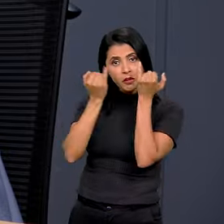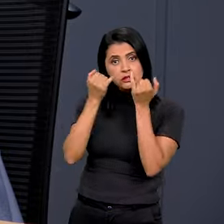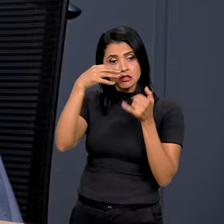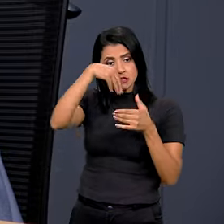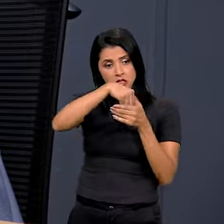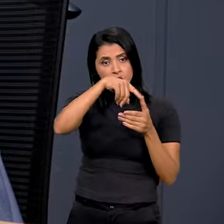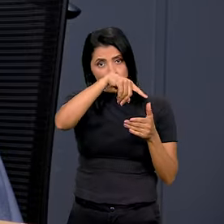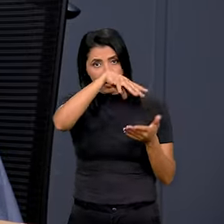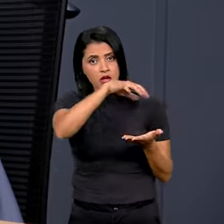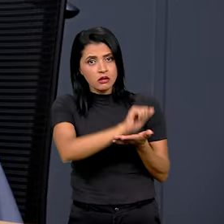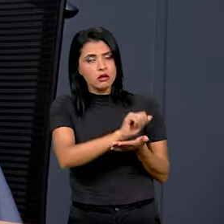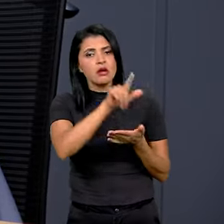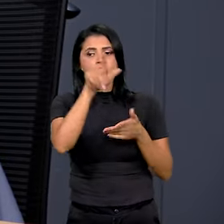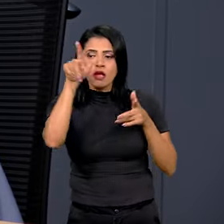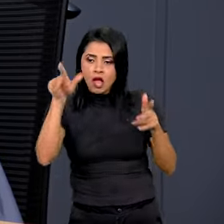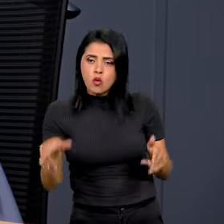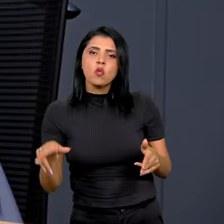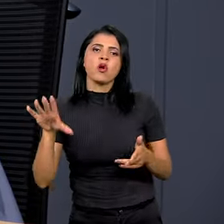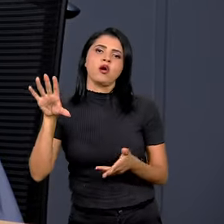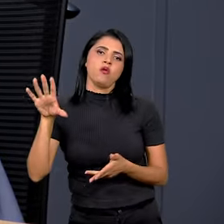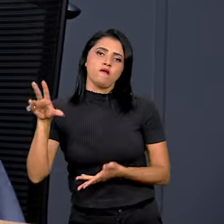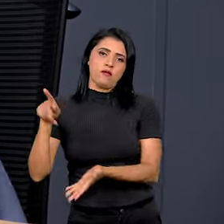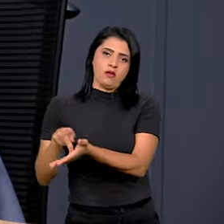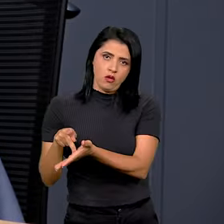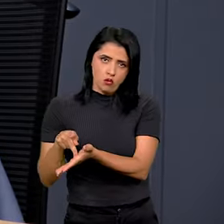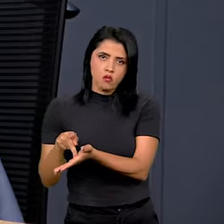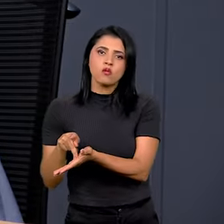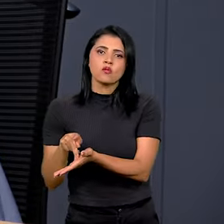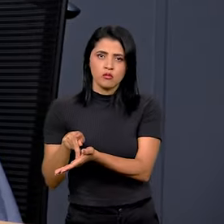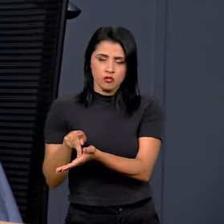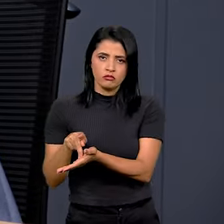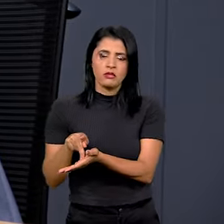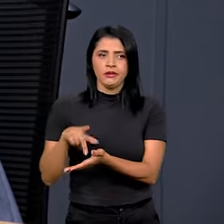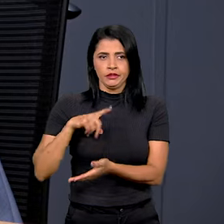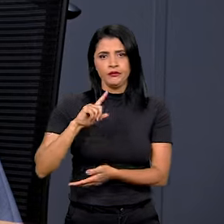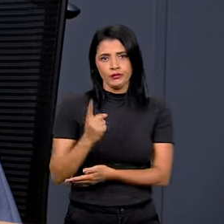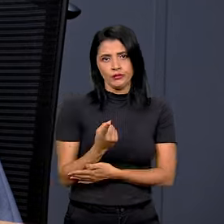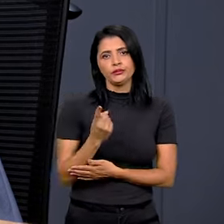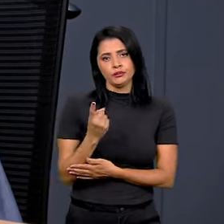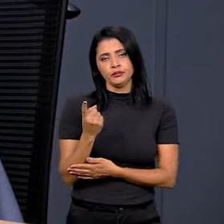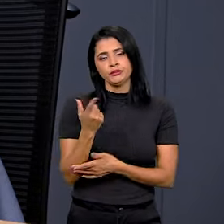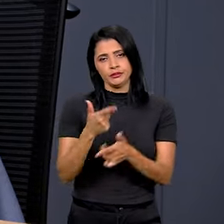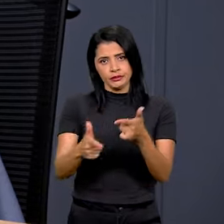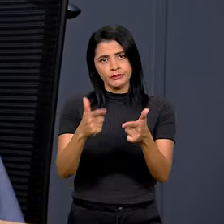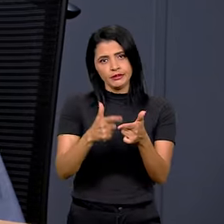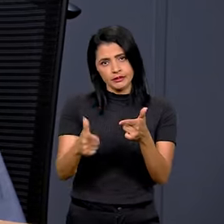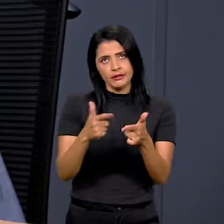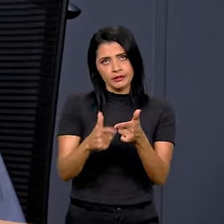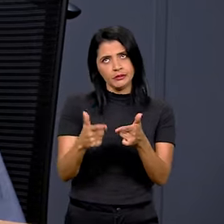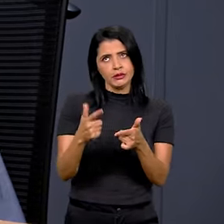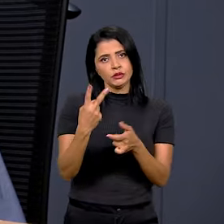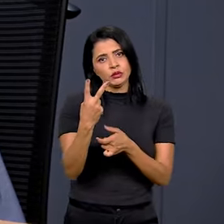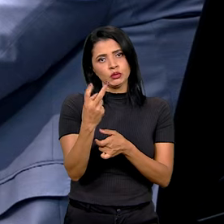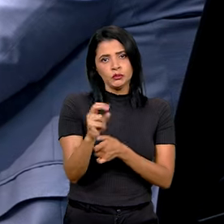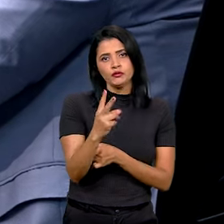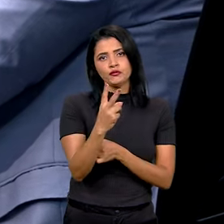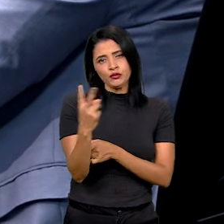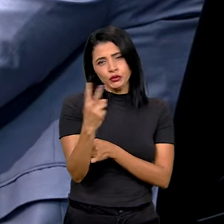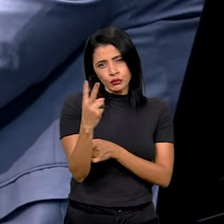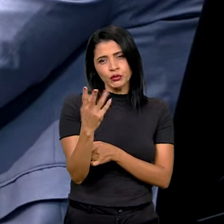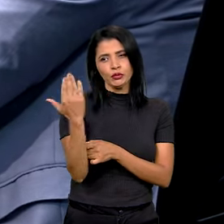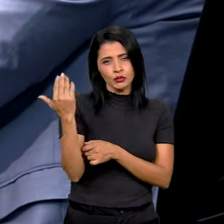informação que está no cadastro é exatamente a informação da realidade e nisso a gente teve um problema real a a a